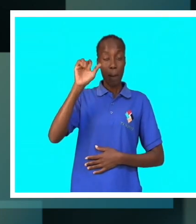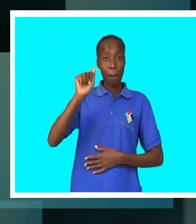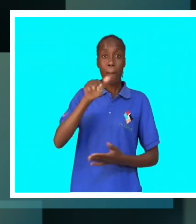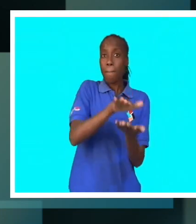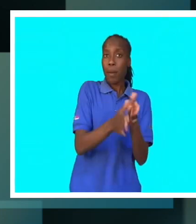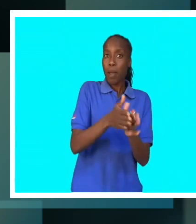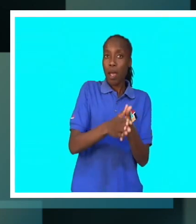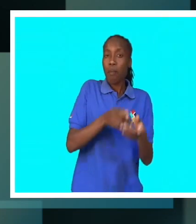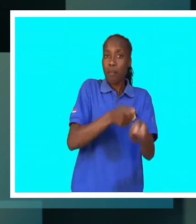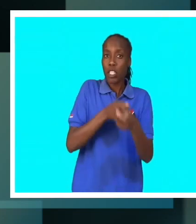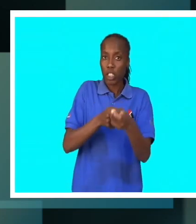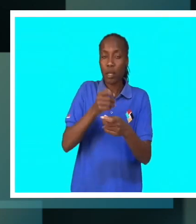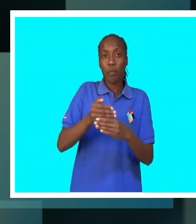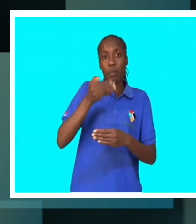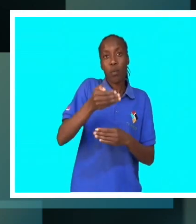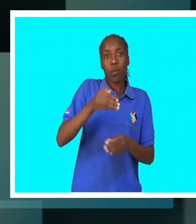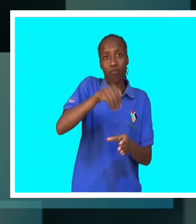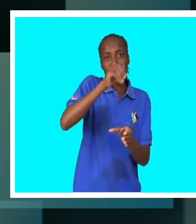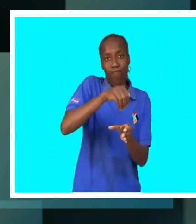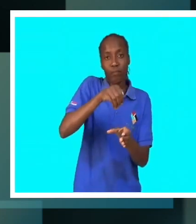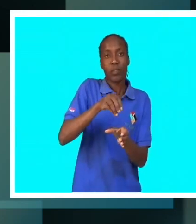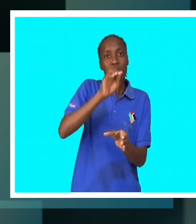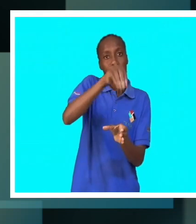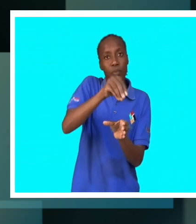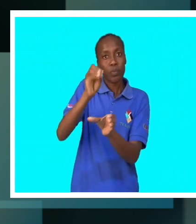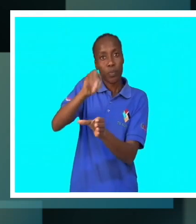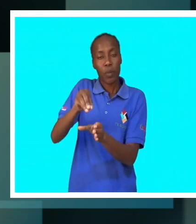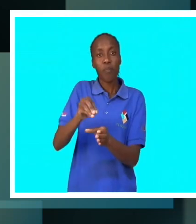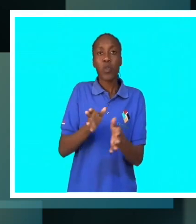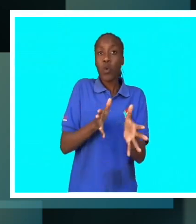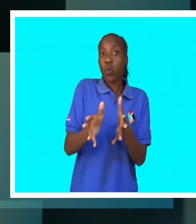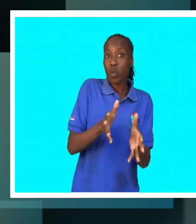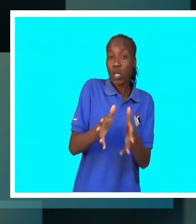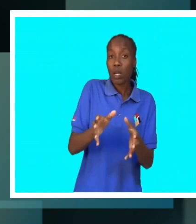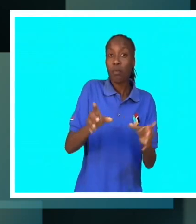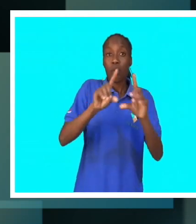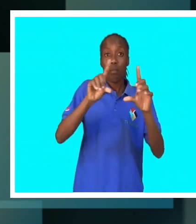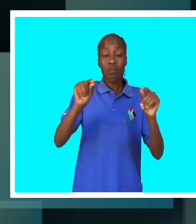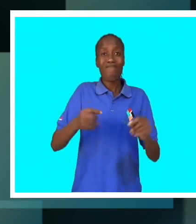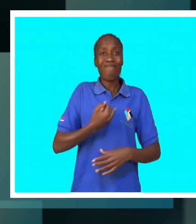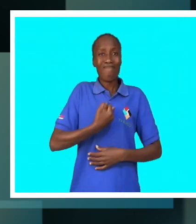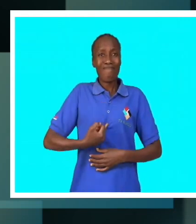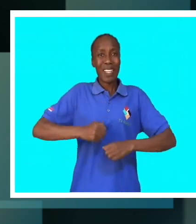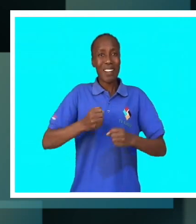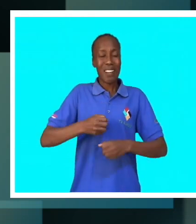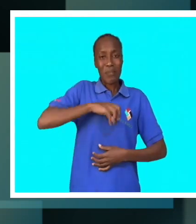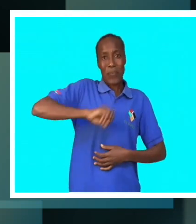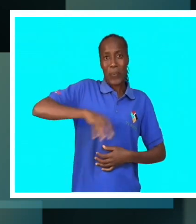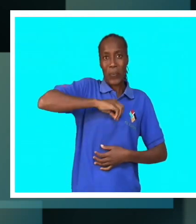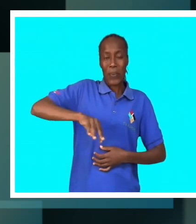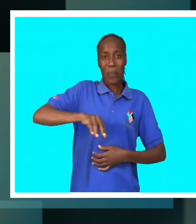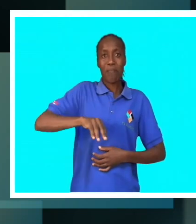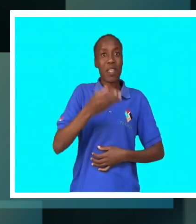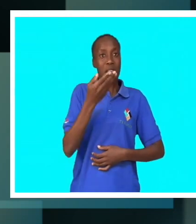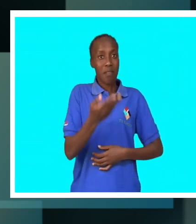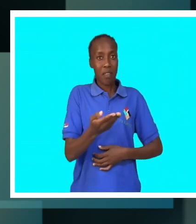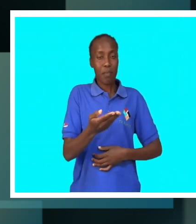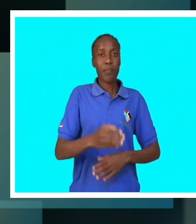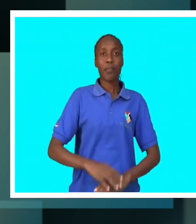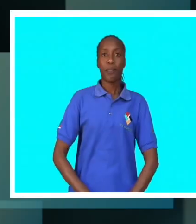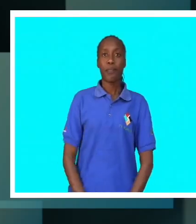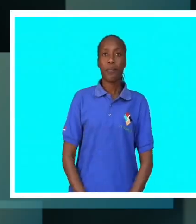viveiros, depois semeamos. E cuidamos sobre adubo e o estrume que sai dali dos pintos e